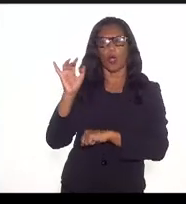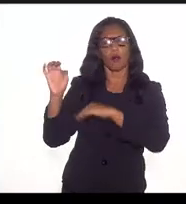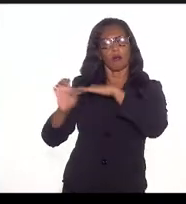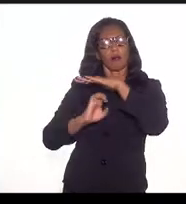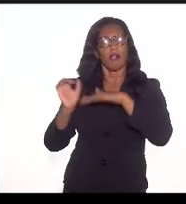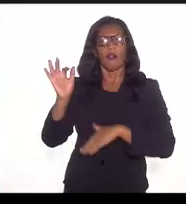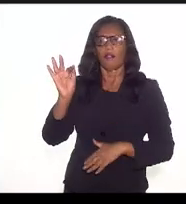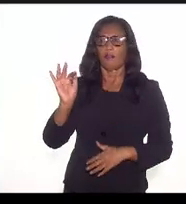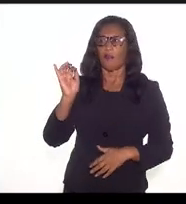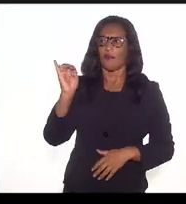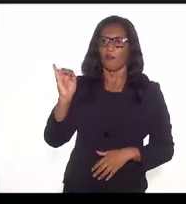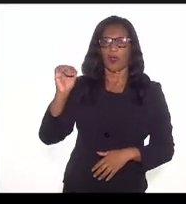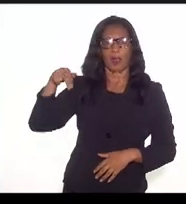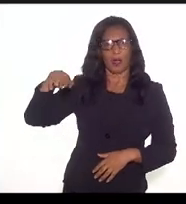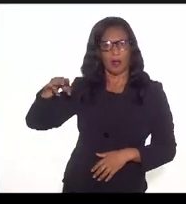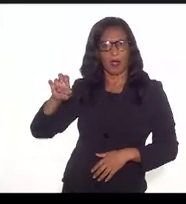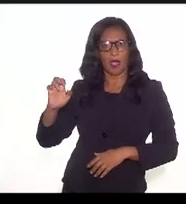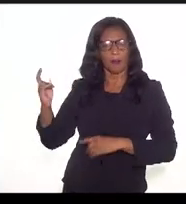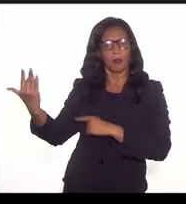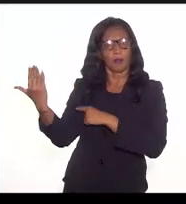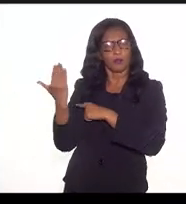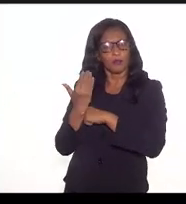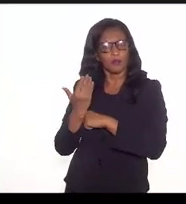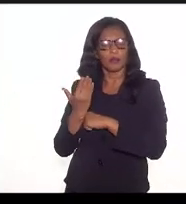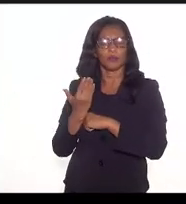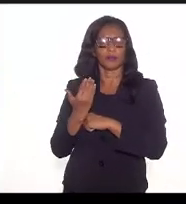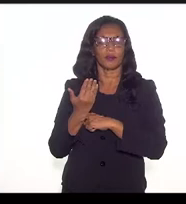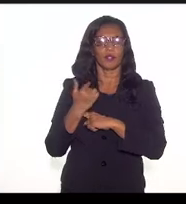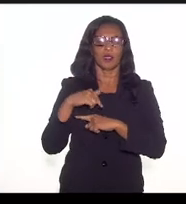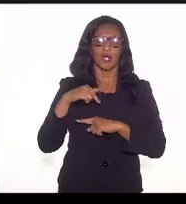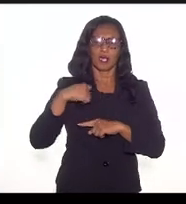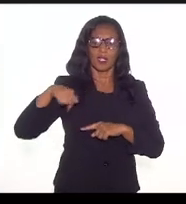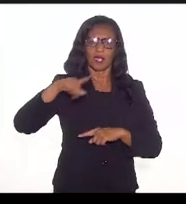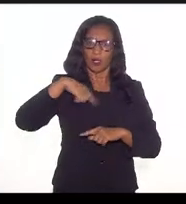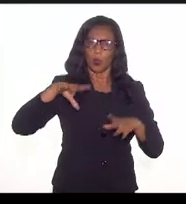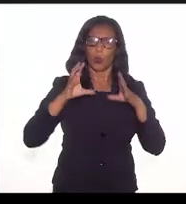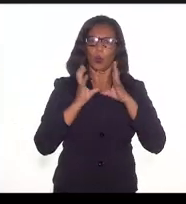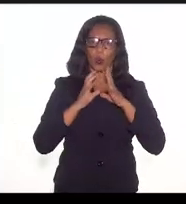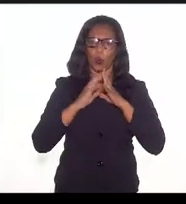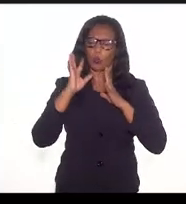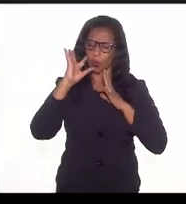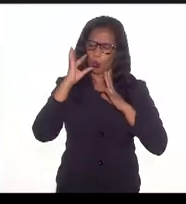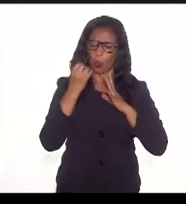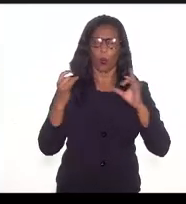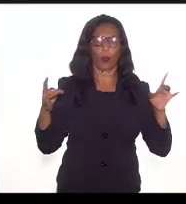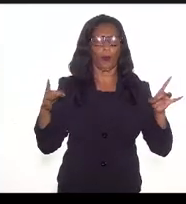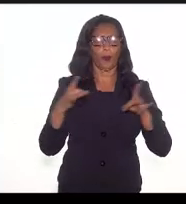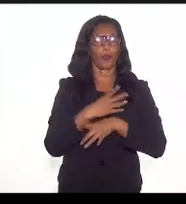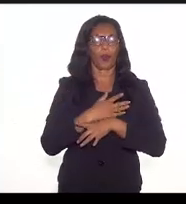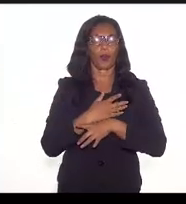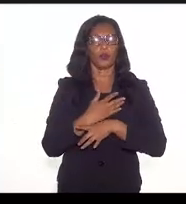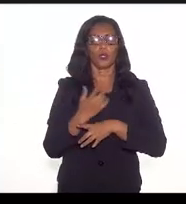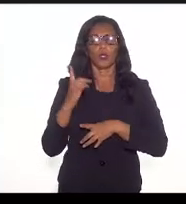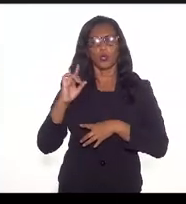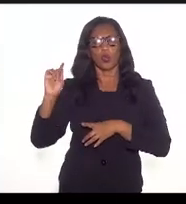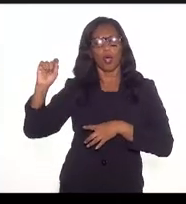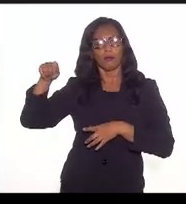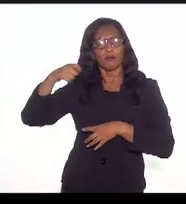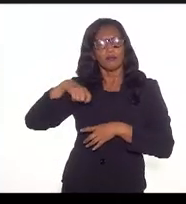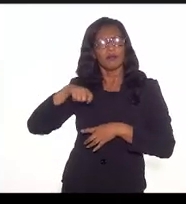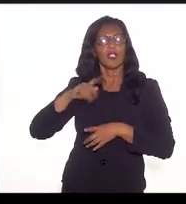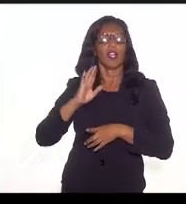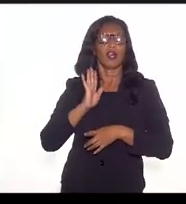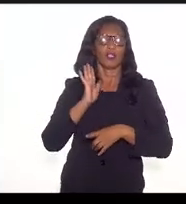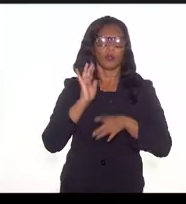para aportar recurso na AGRIO, e a FAPERJ, eu acho que já está pelo lado da FAPERJ, a gente já está com tudo resolvido, e a gente só com essa sinalização do